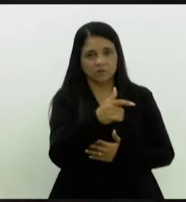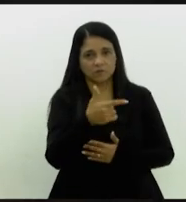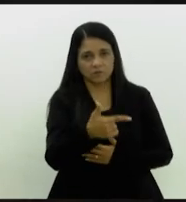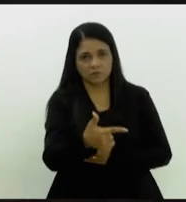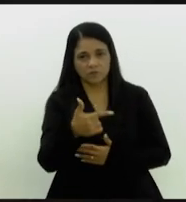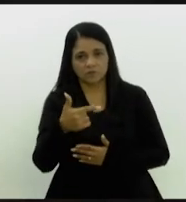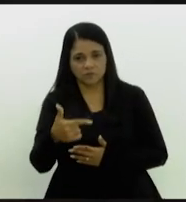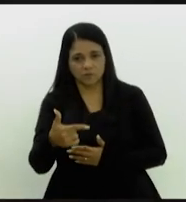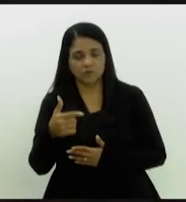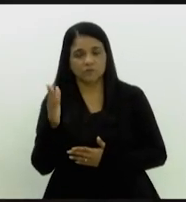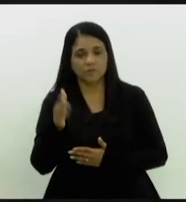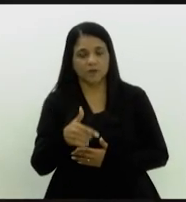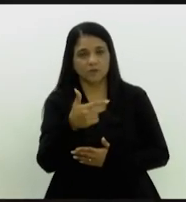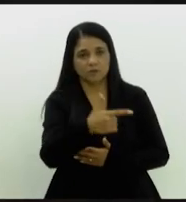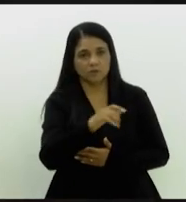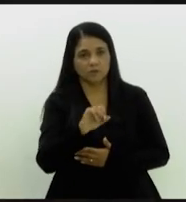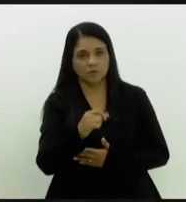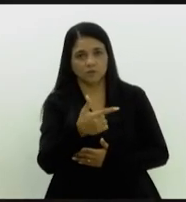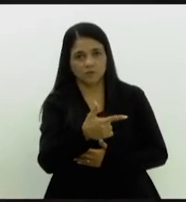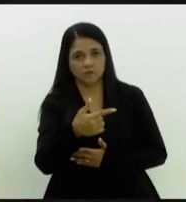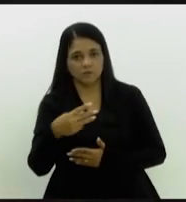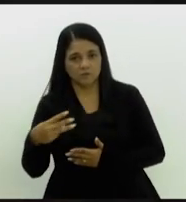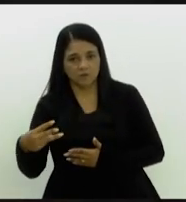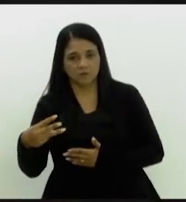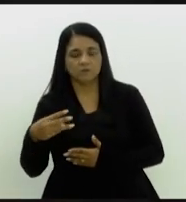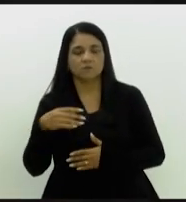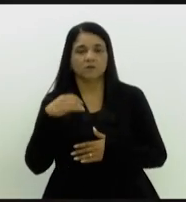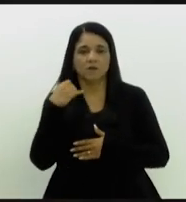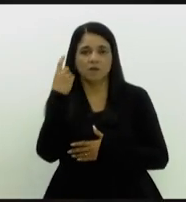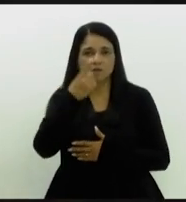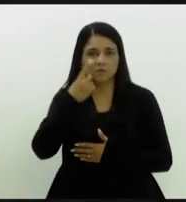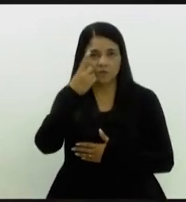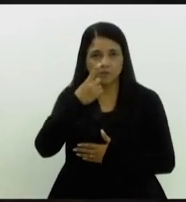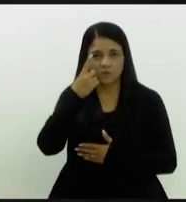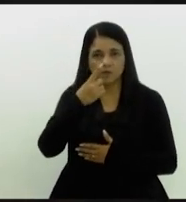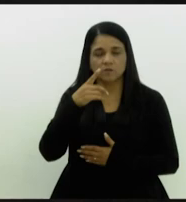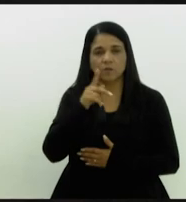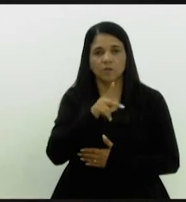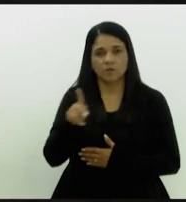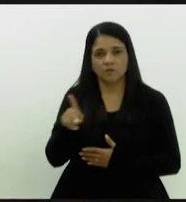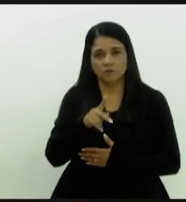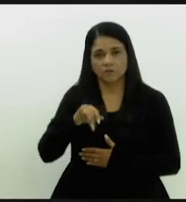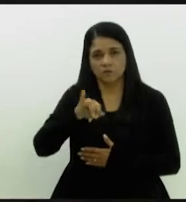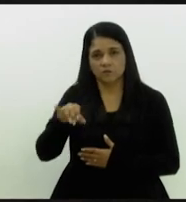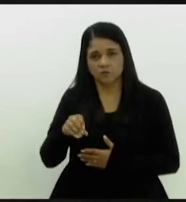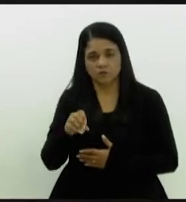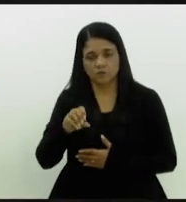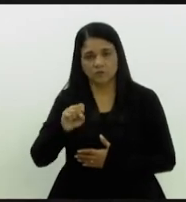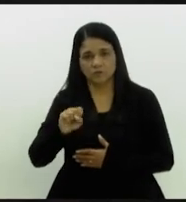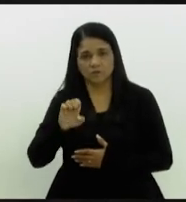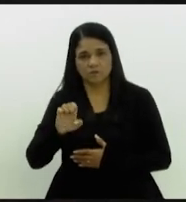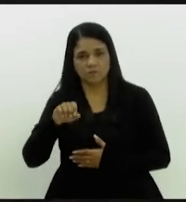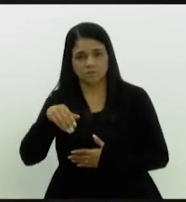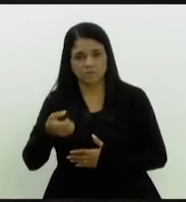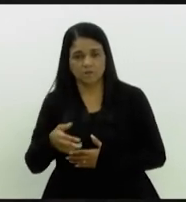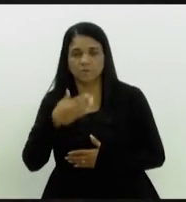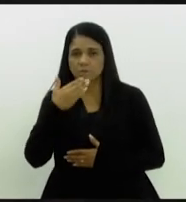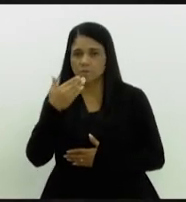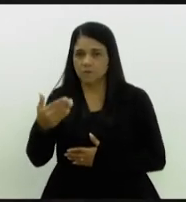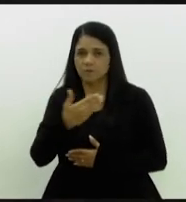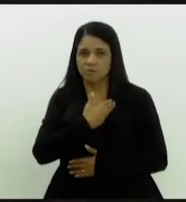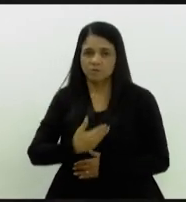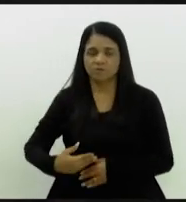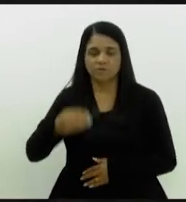número 222, de 23, de autoria do deputado professor Josemar, que solicita o excelentíssimo